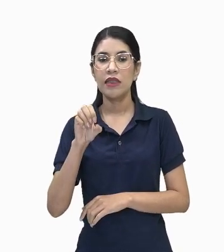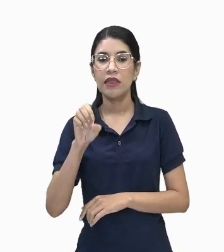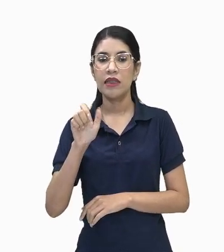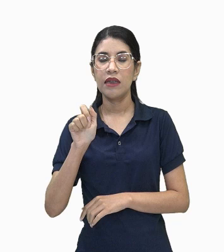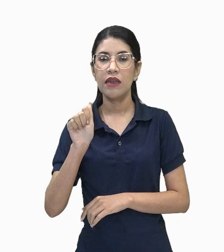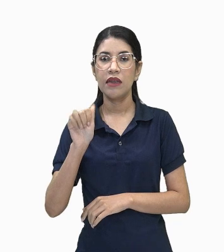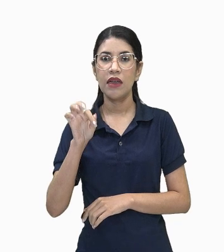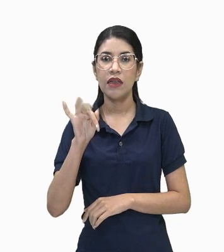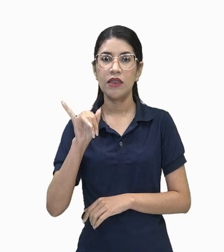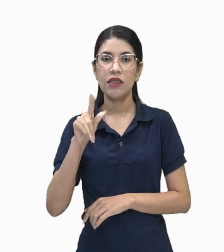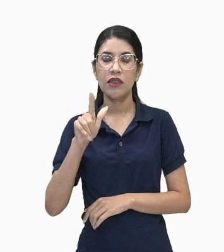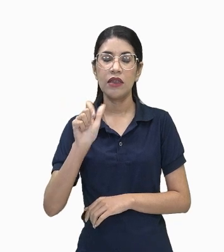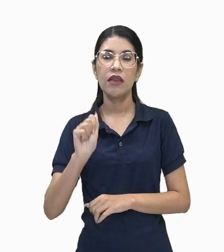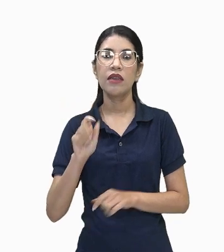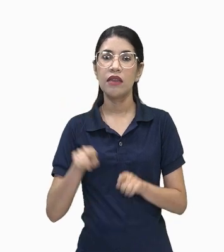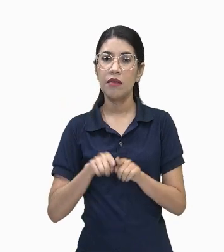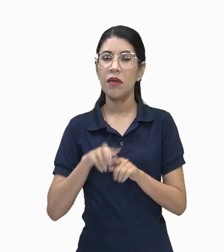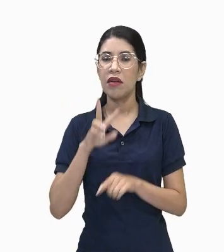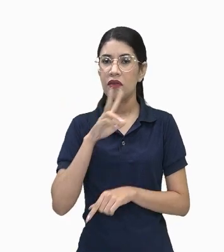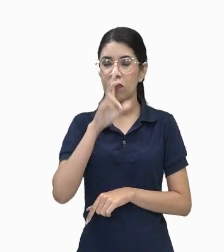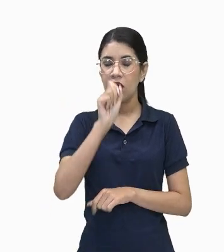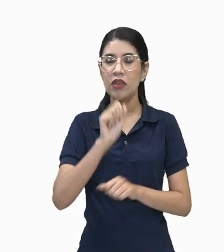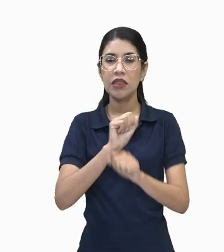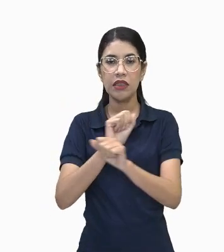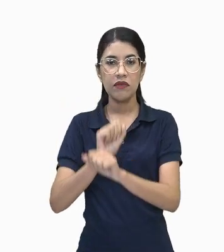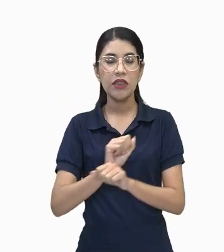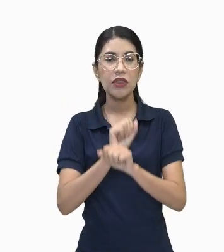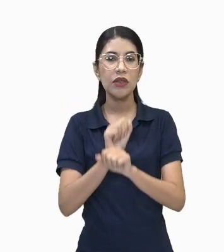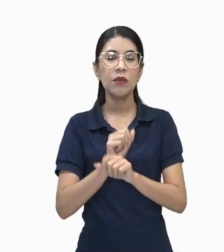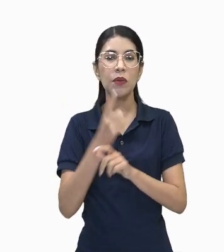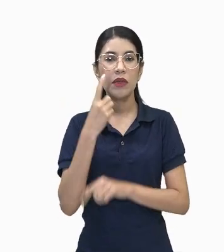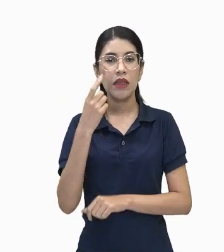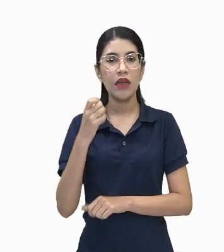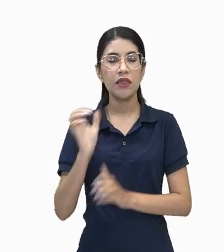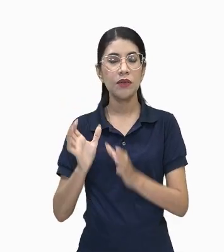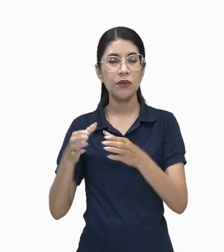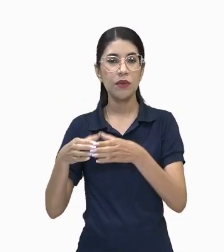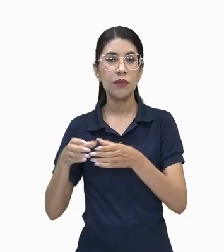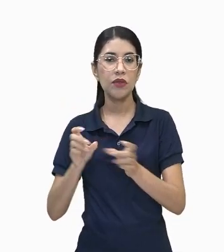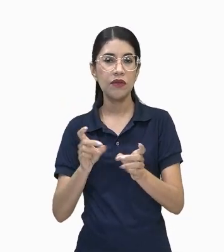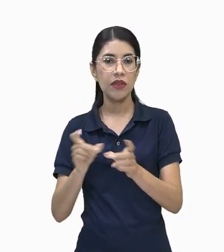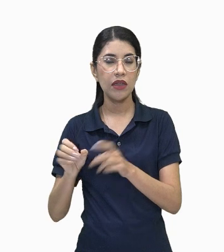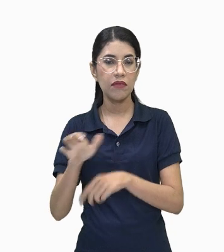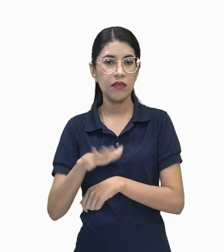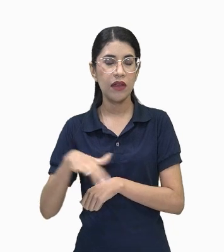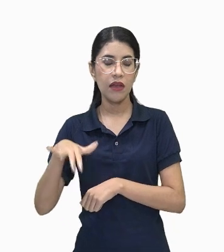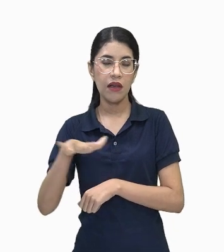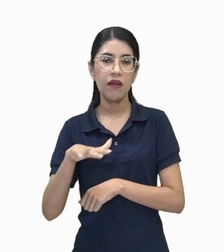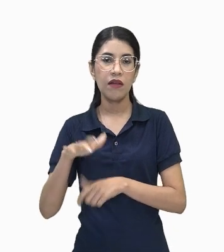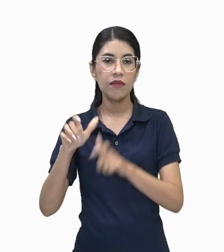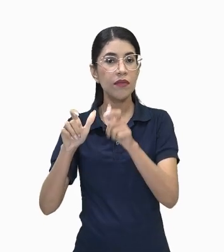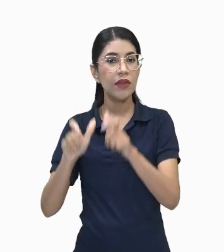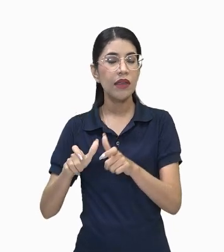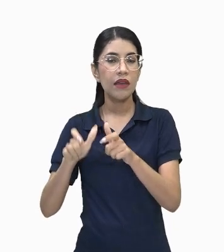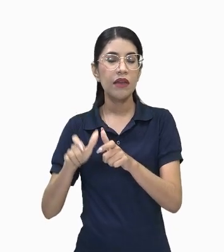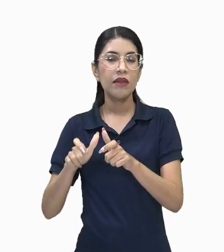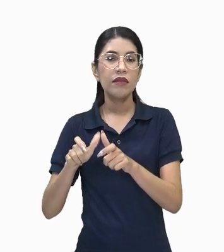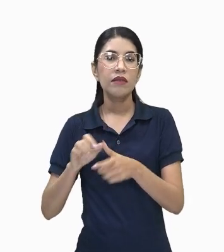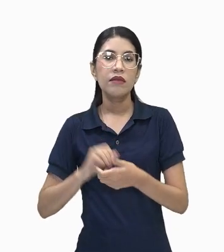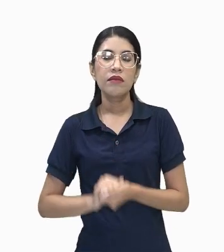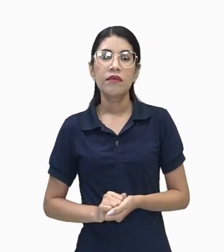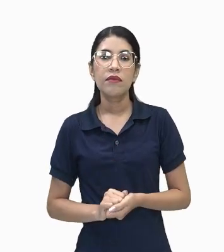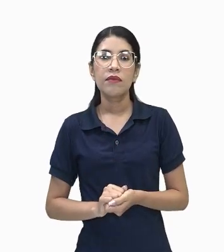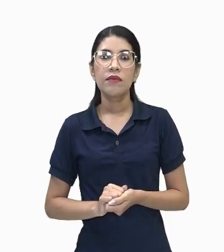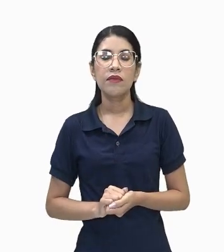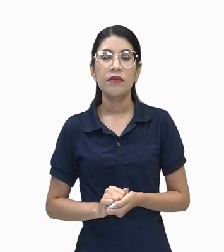bastante poderosa e que, de certa forma, defendia os interesses dos comerciantes daquela localidade onde essa guilda, essa corporação